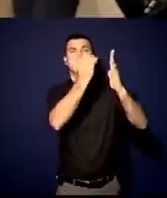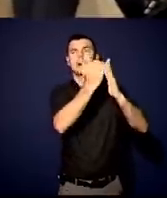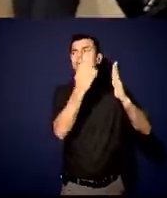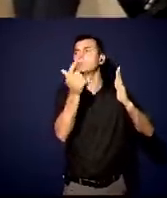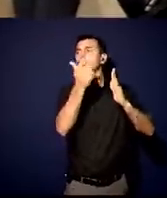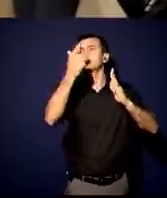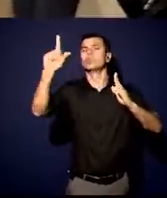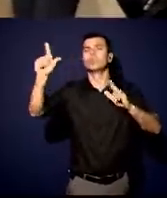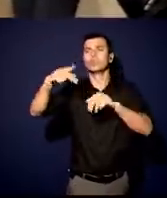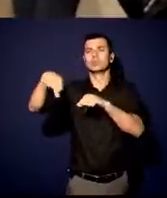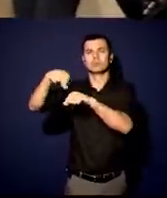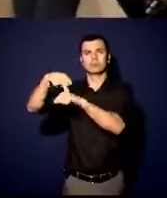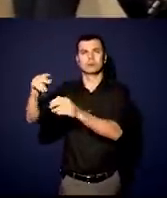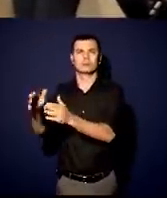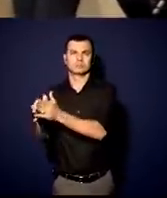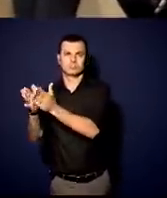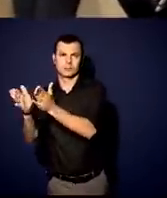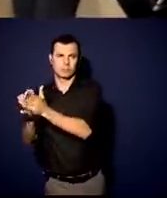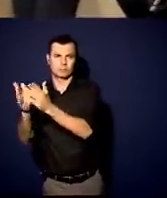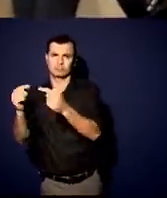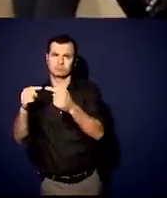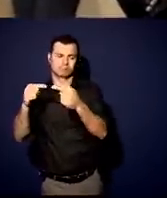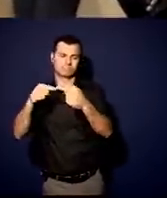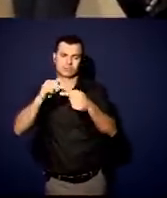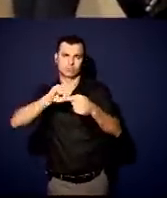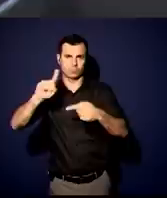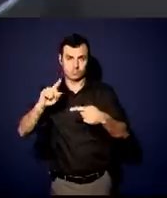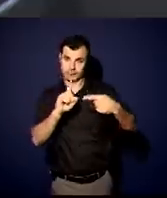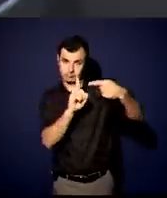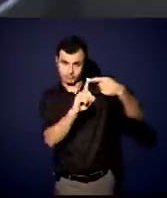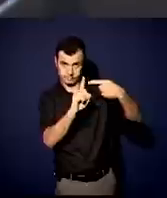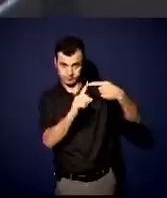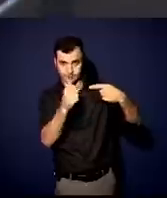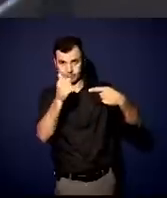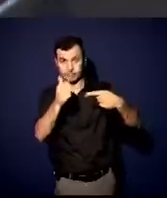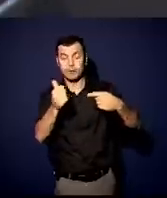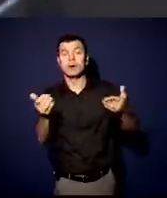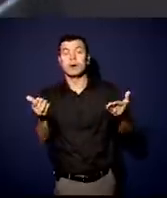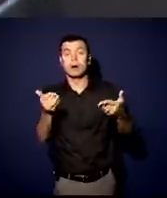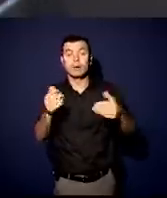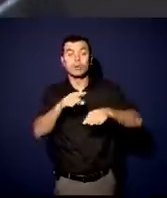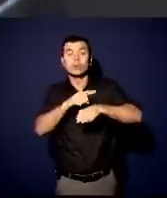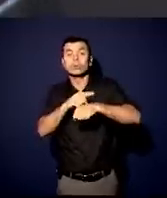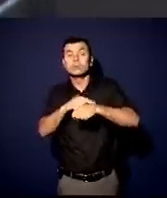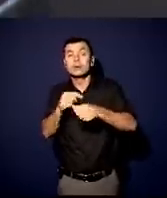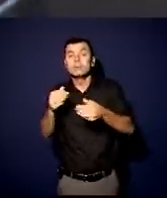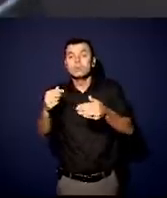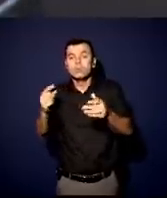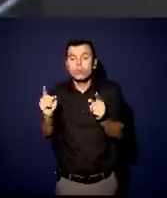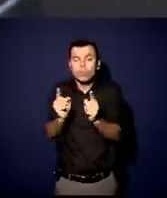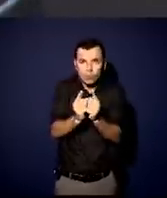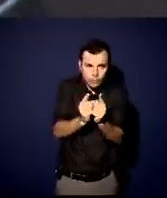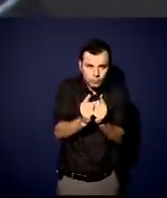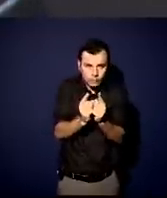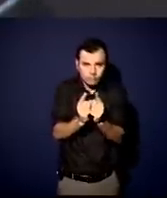emergentes no longo prazo Esse é o primeiro ponto Vamos para o curto prazo vamos falar de 24 e 23